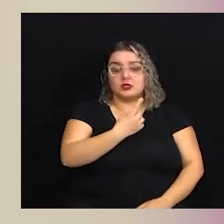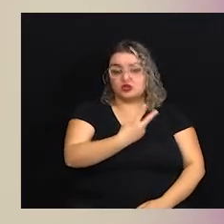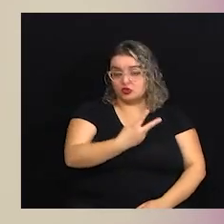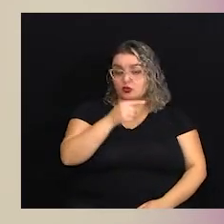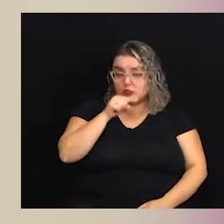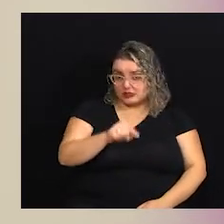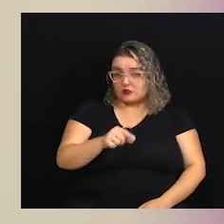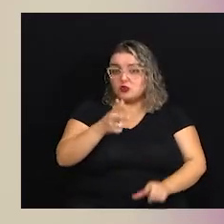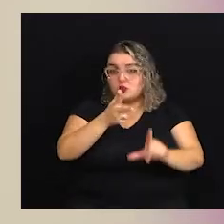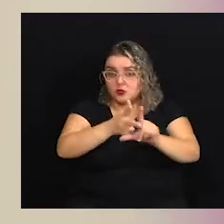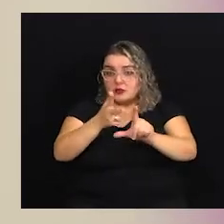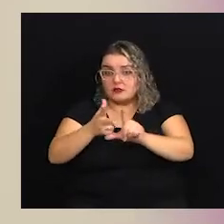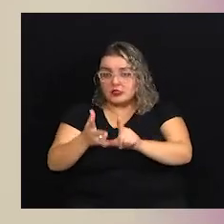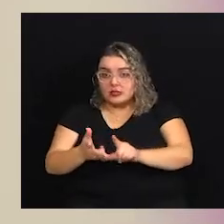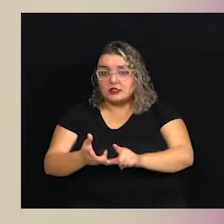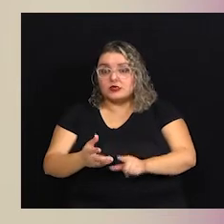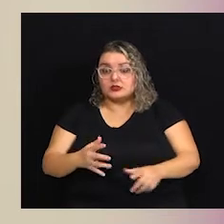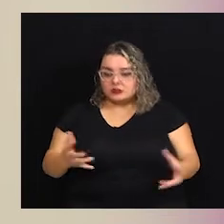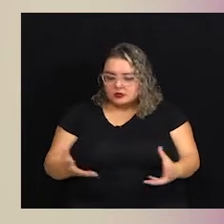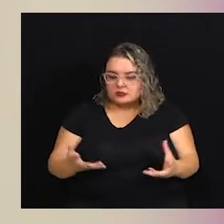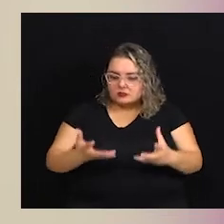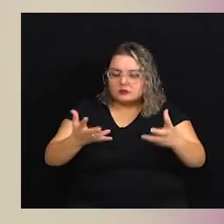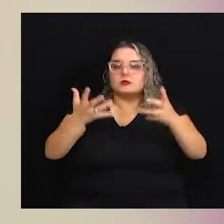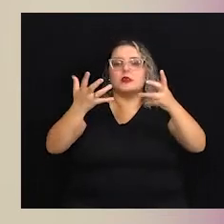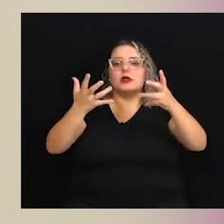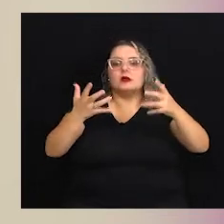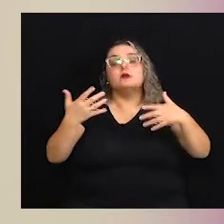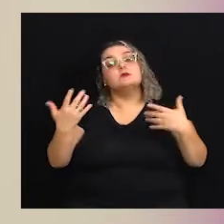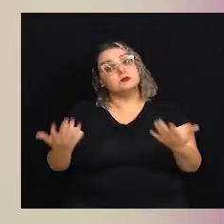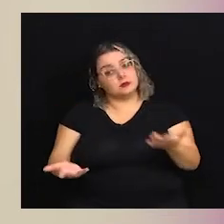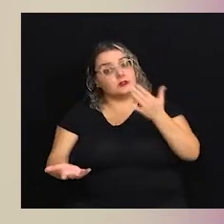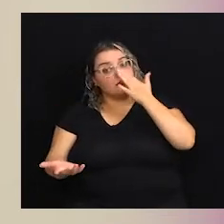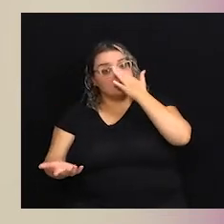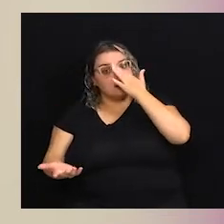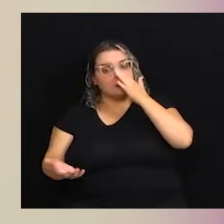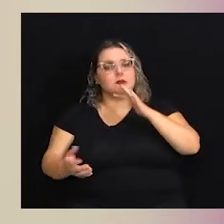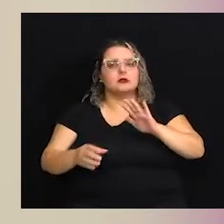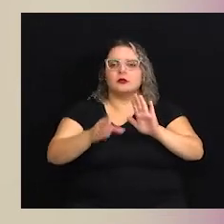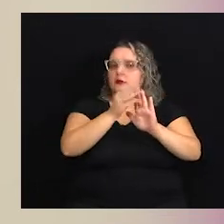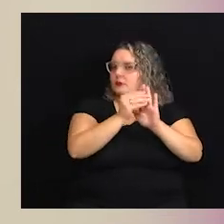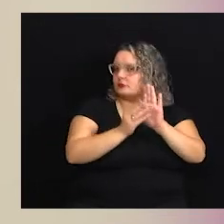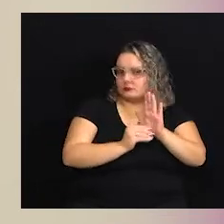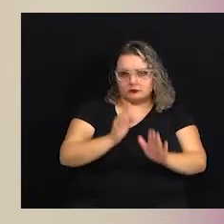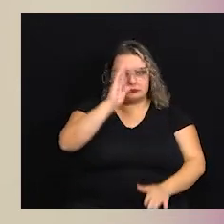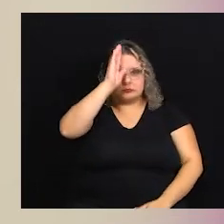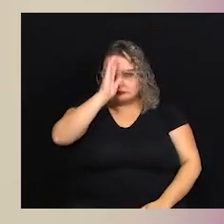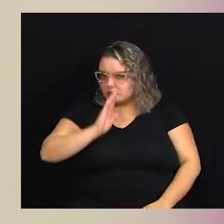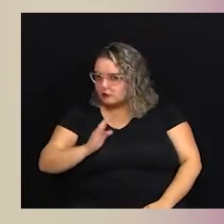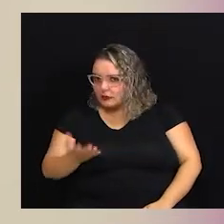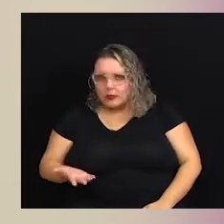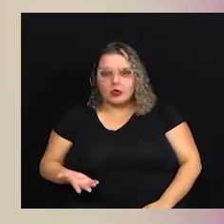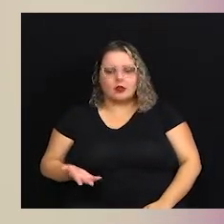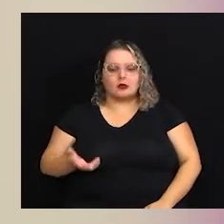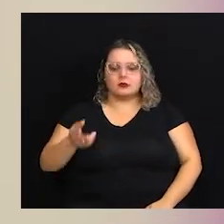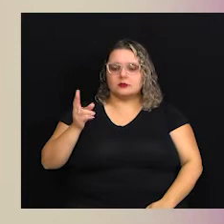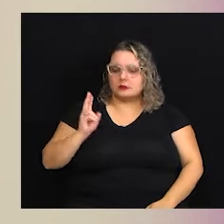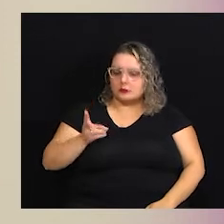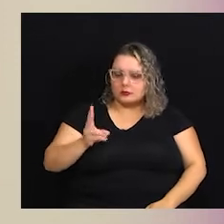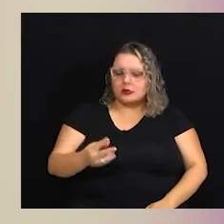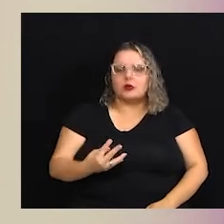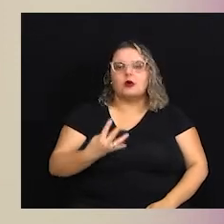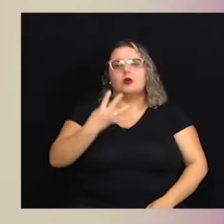mais de 2.000 lives. De tanto que eu engajei. E aí, conteúdo gratuito, sempre,